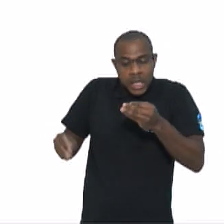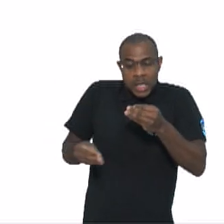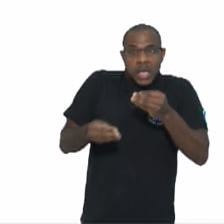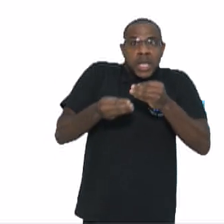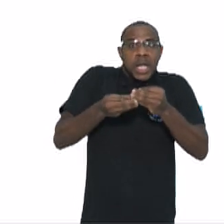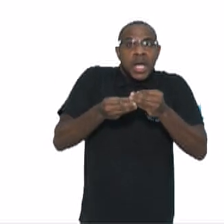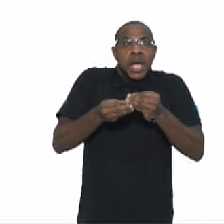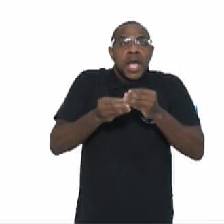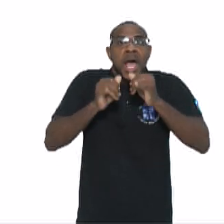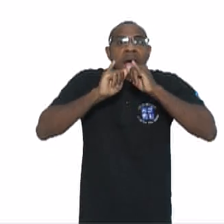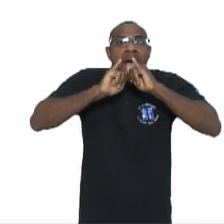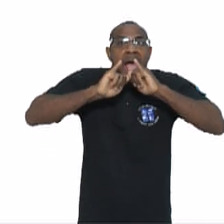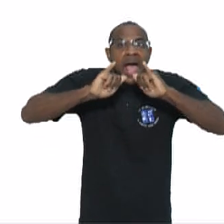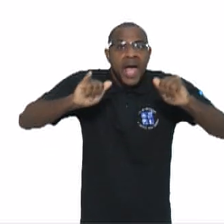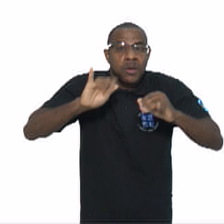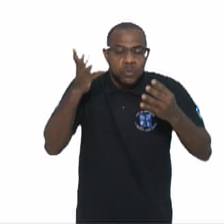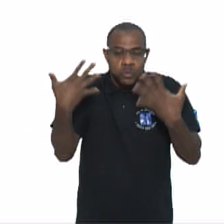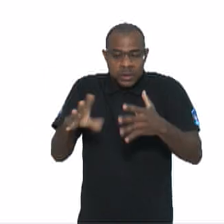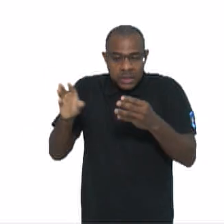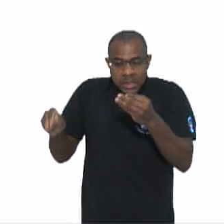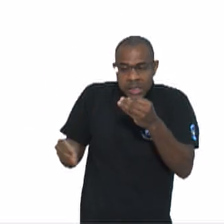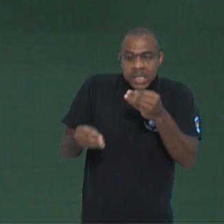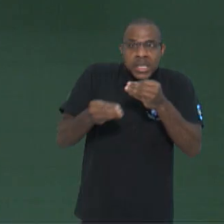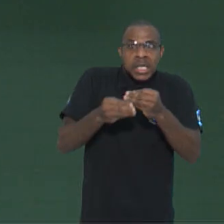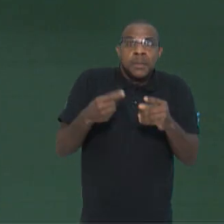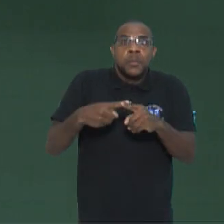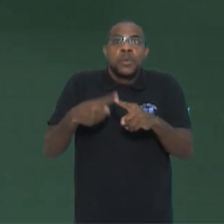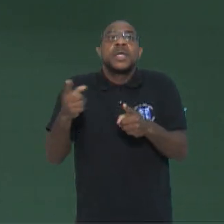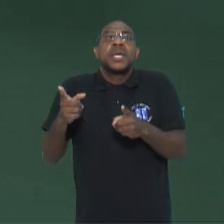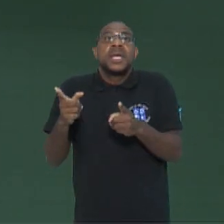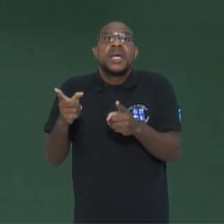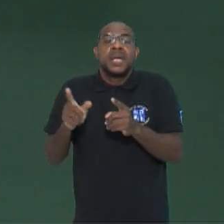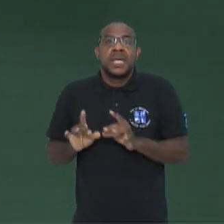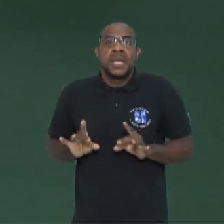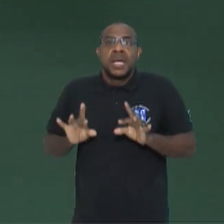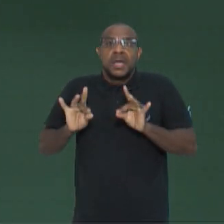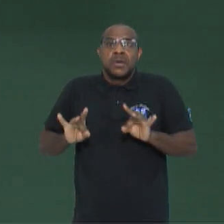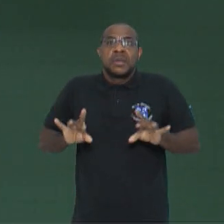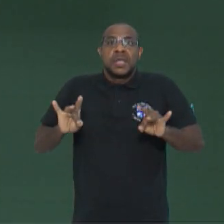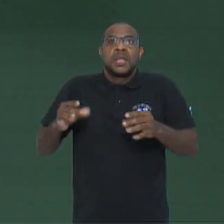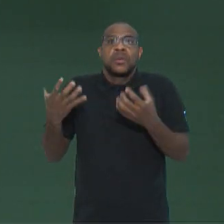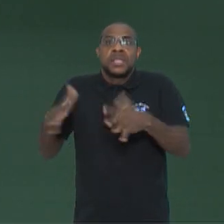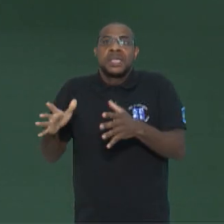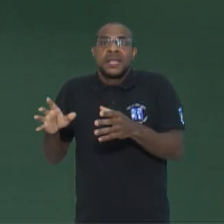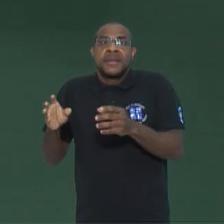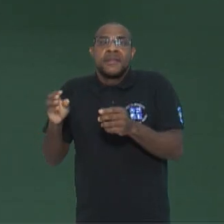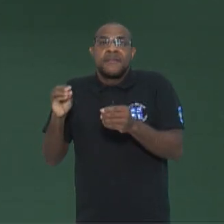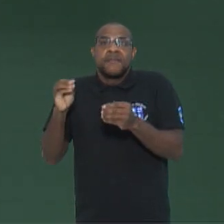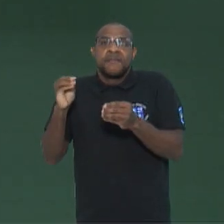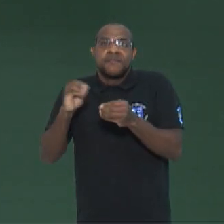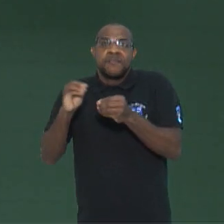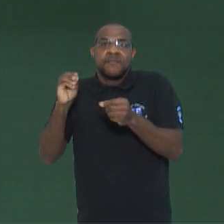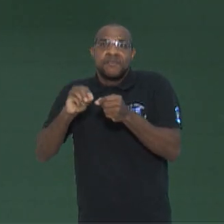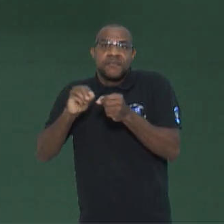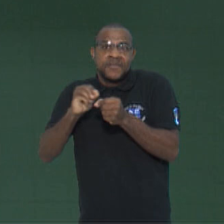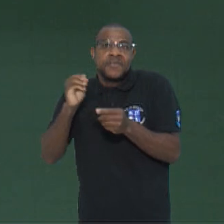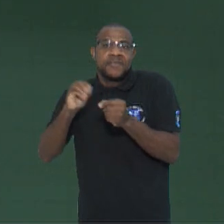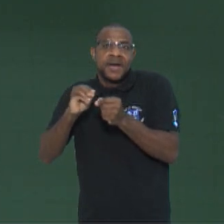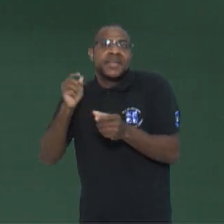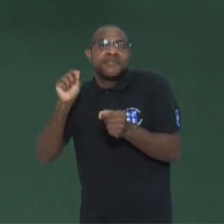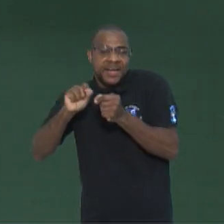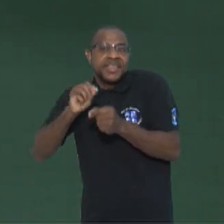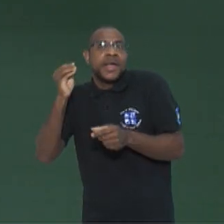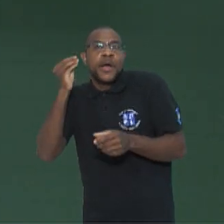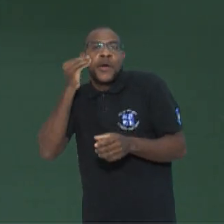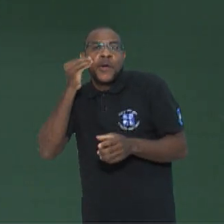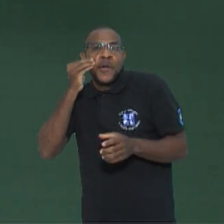do porquê dos australianos não quererem fazer o teste de Covid. Por que não colocar isso já lá na manchete, né? Fica tudo